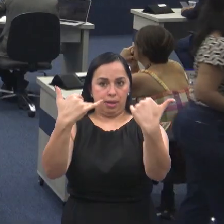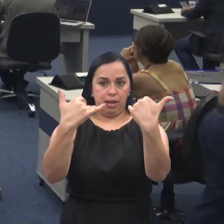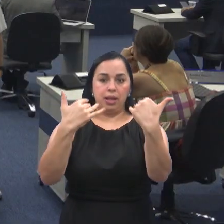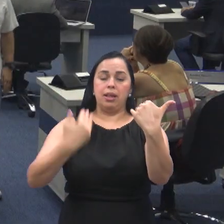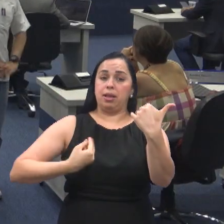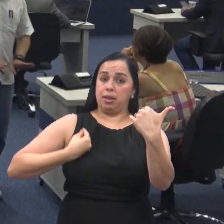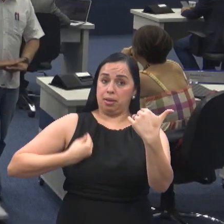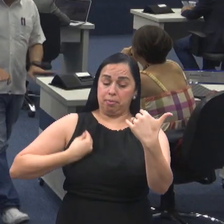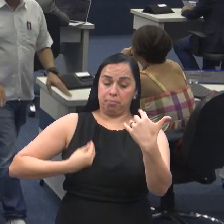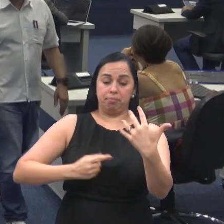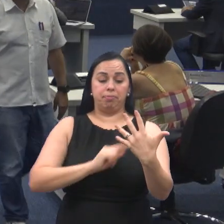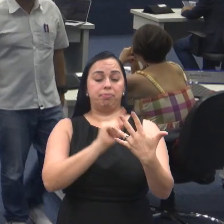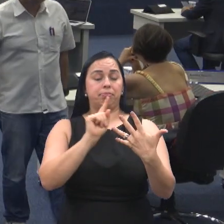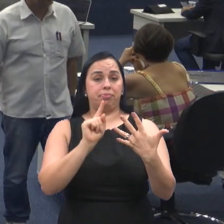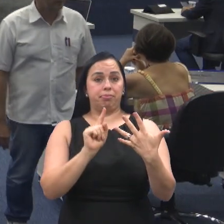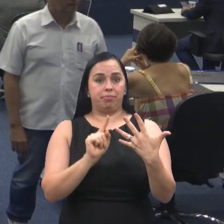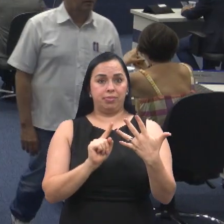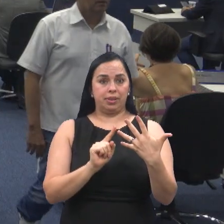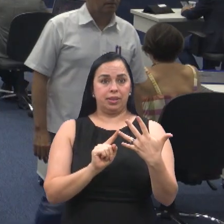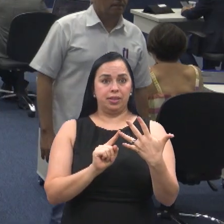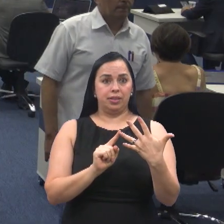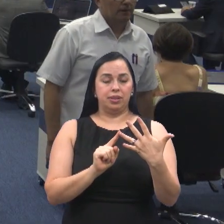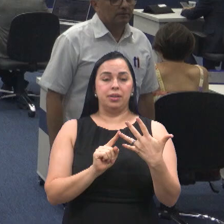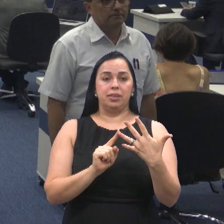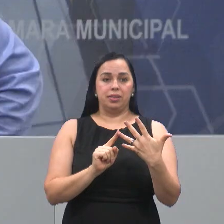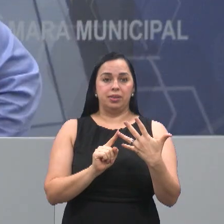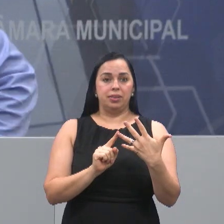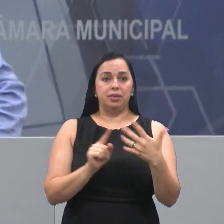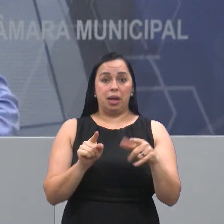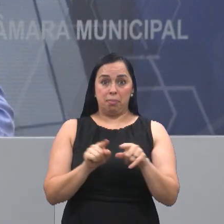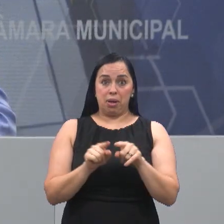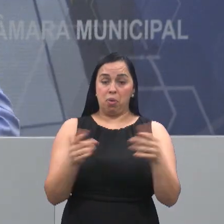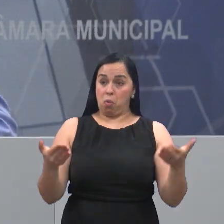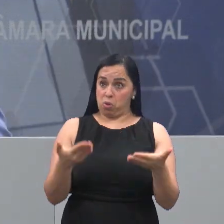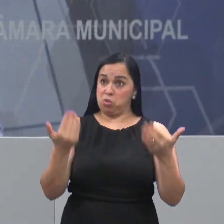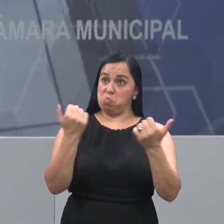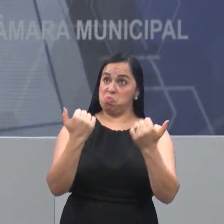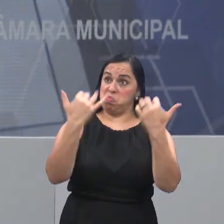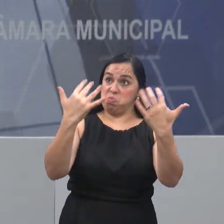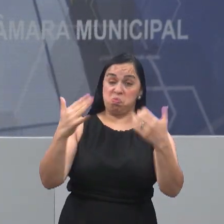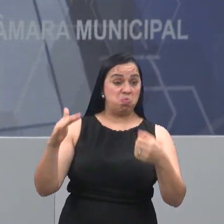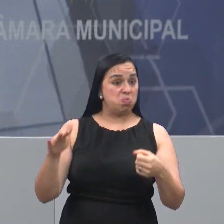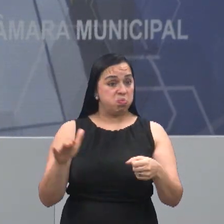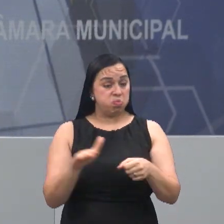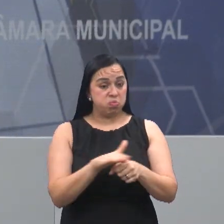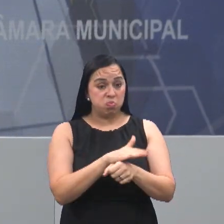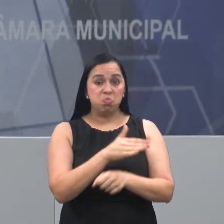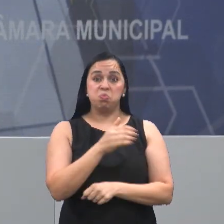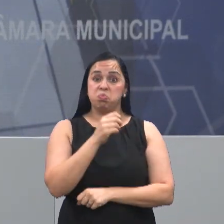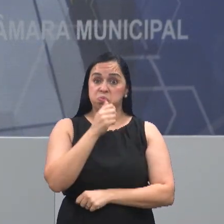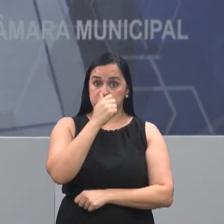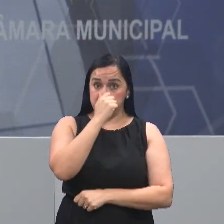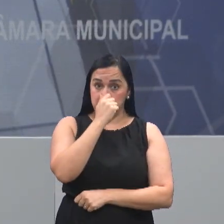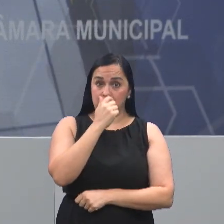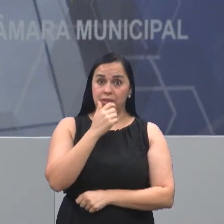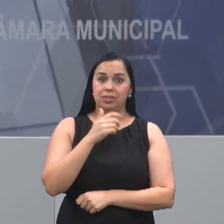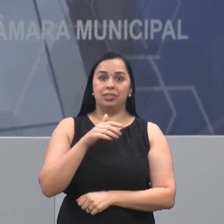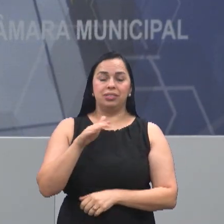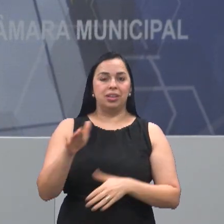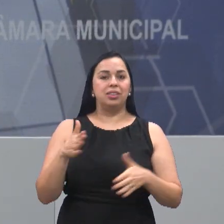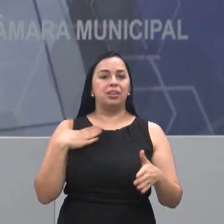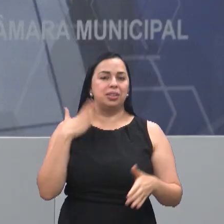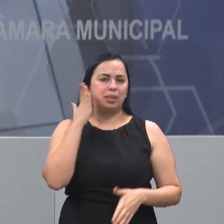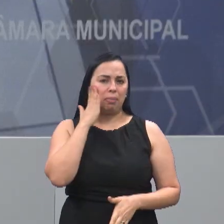plenário da casa. Feliz, inclusive, de ver esse plenário cheio, né? Por vezes, no grande expediente, a gente não